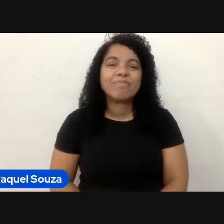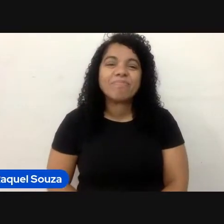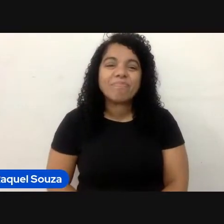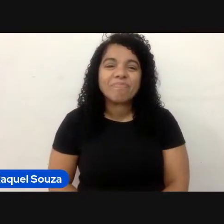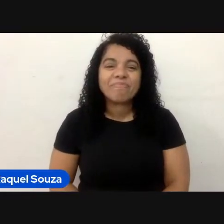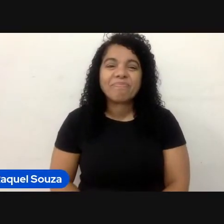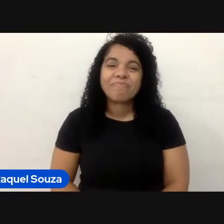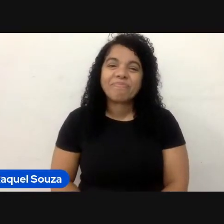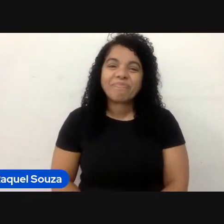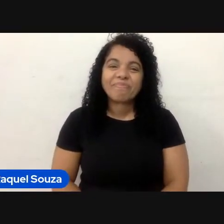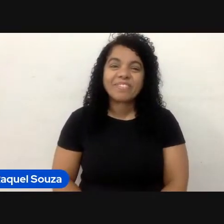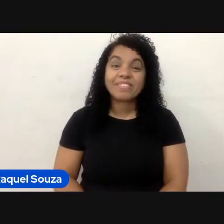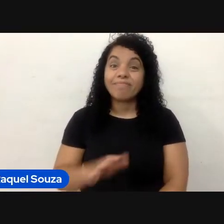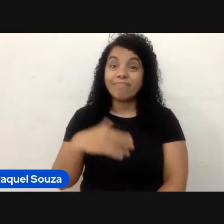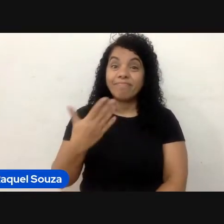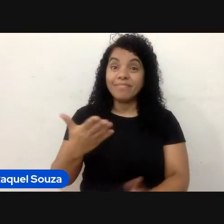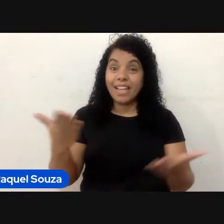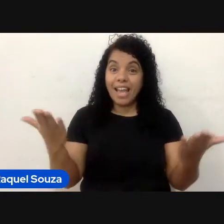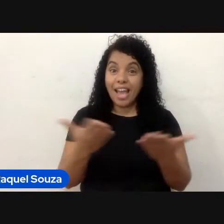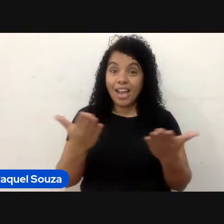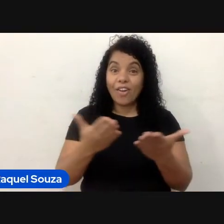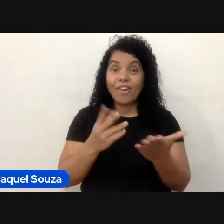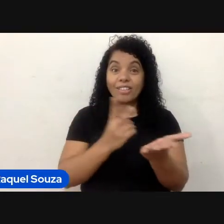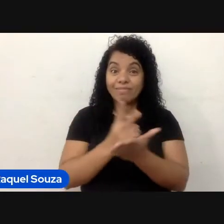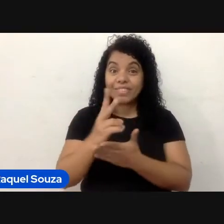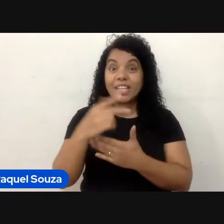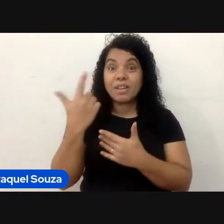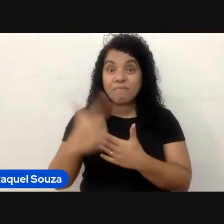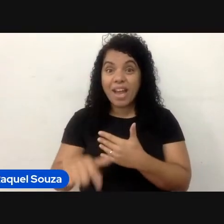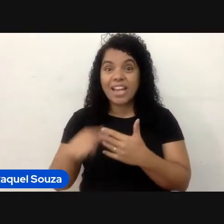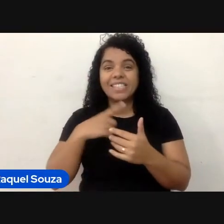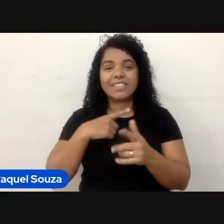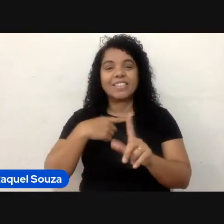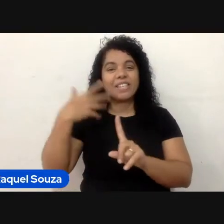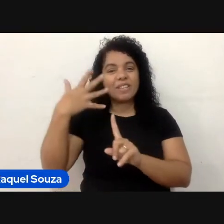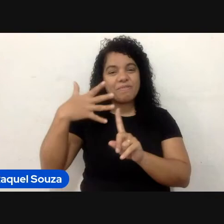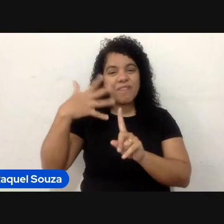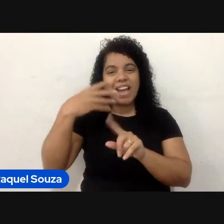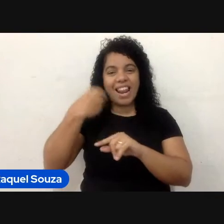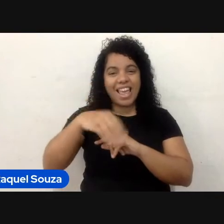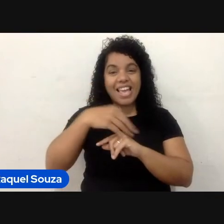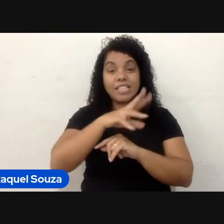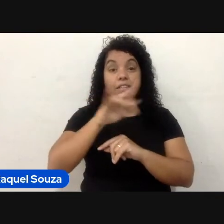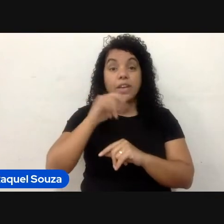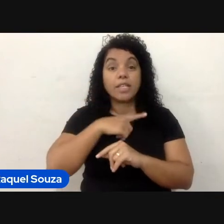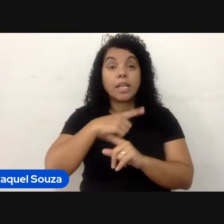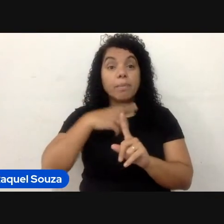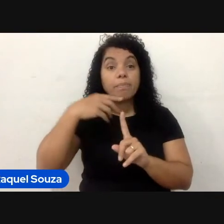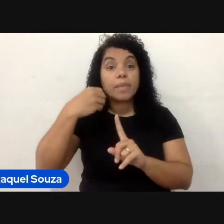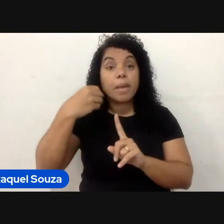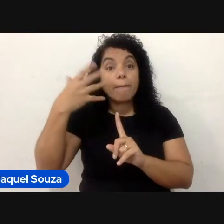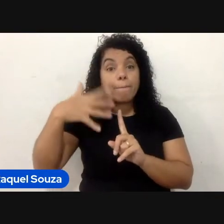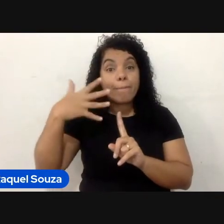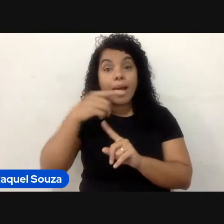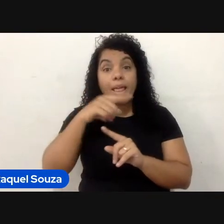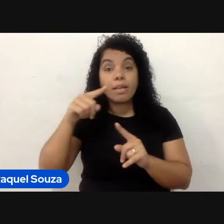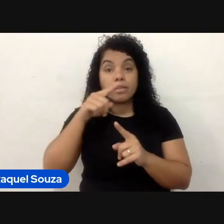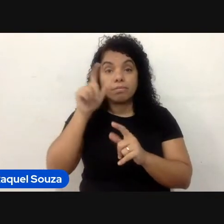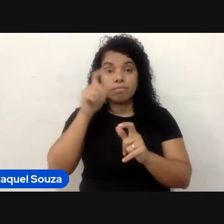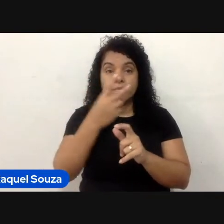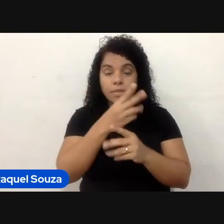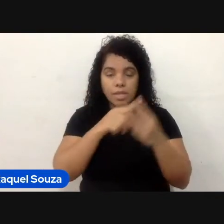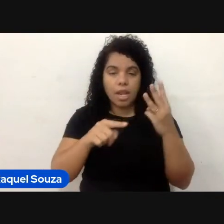Bom, agora a gente segue mais um pouquinho com a nossa grade de palestras. A gente vai ter aí uma palestra com